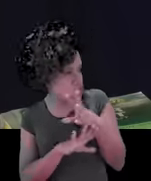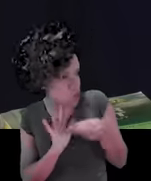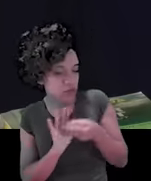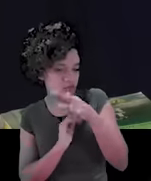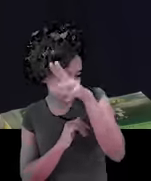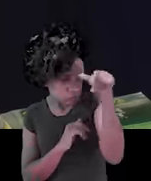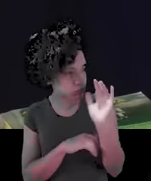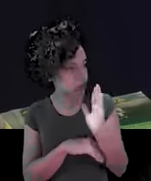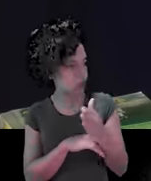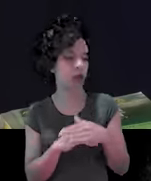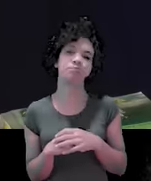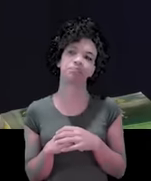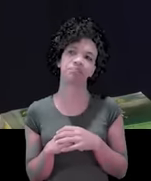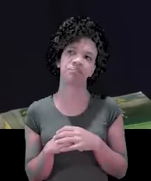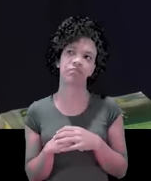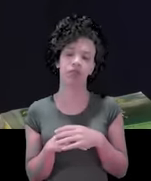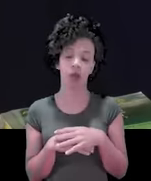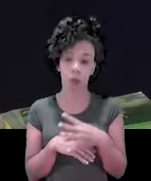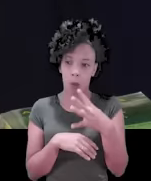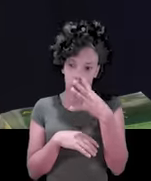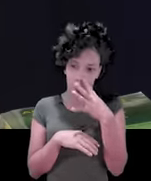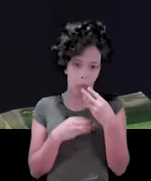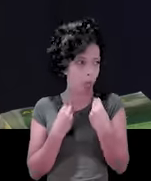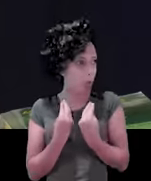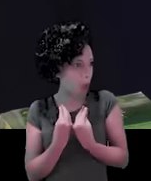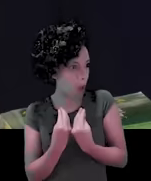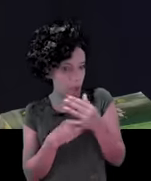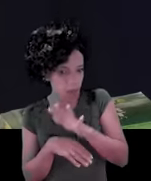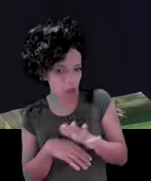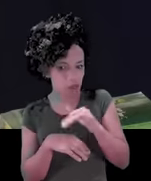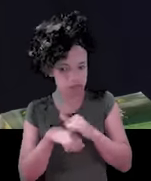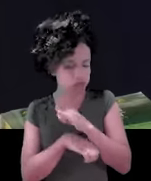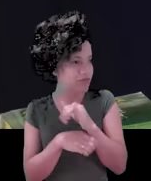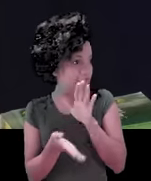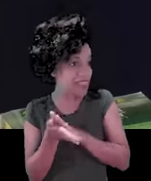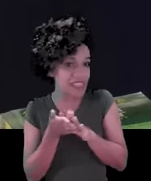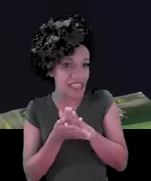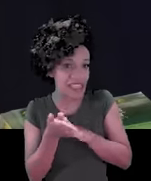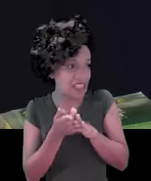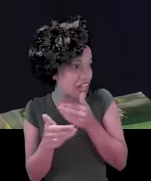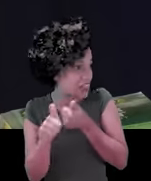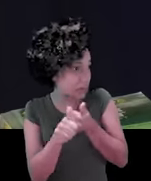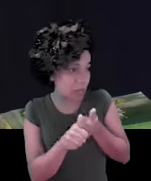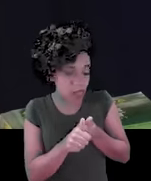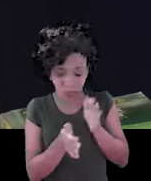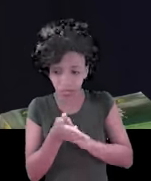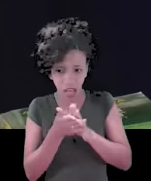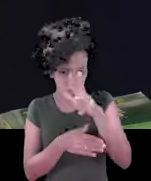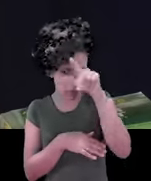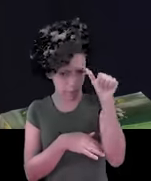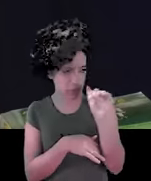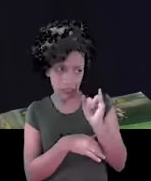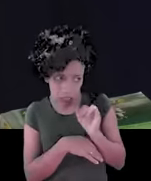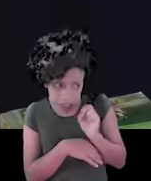na Amazônia eu me impressionou como quinar onde eu tava voando no chamada perto lá perto e Amazon ai meu